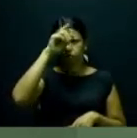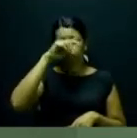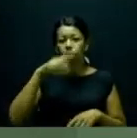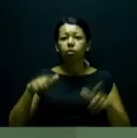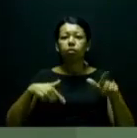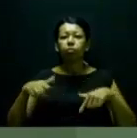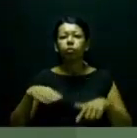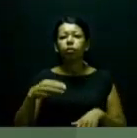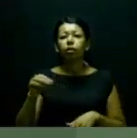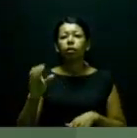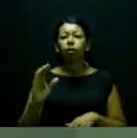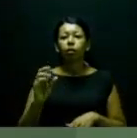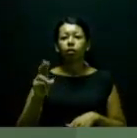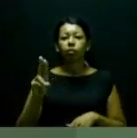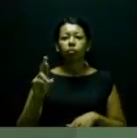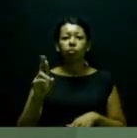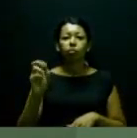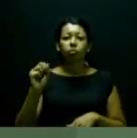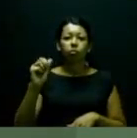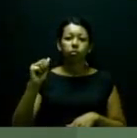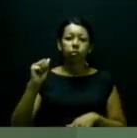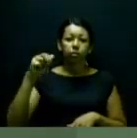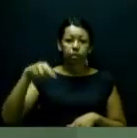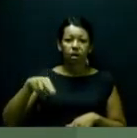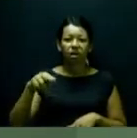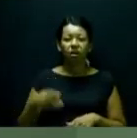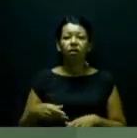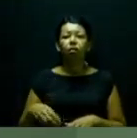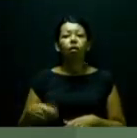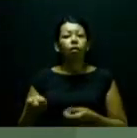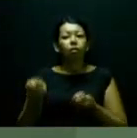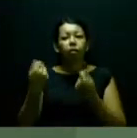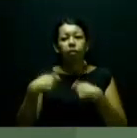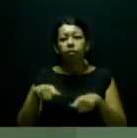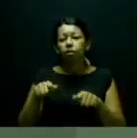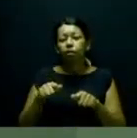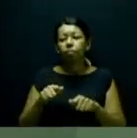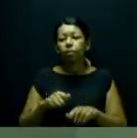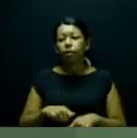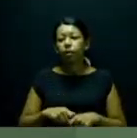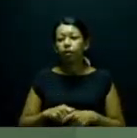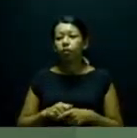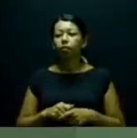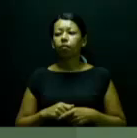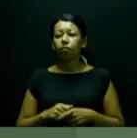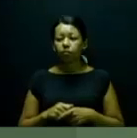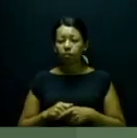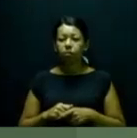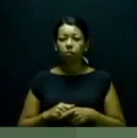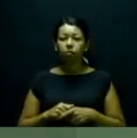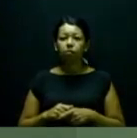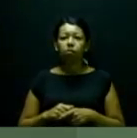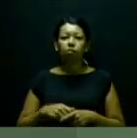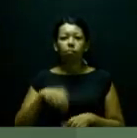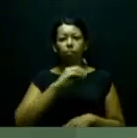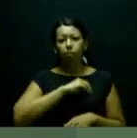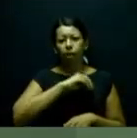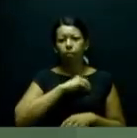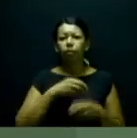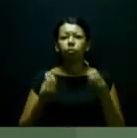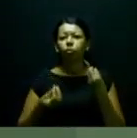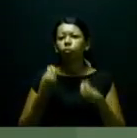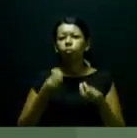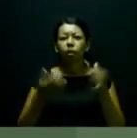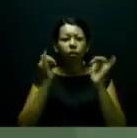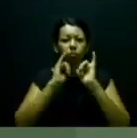Cursan sem receber seu ticket de refeição, com cesta básica atrasado, com vários benefícios aí, sem o pagamento. E como é que você anuncia que vai ter o